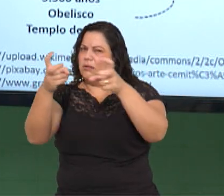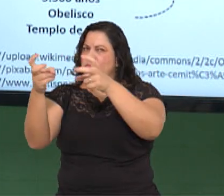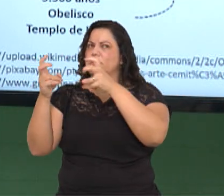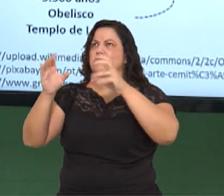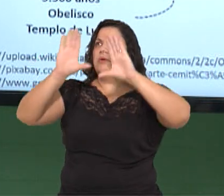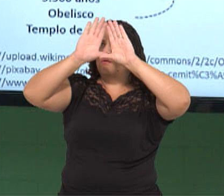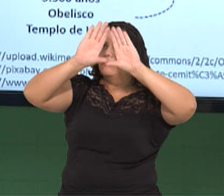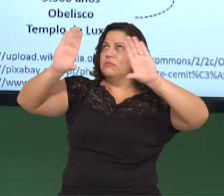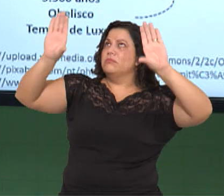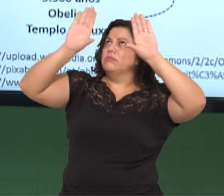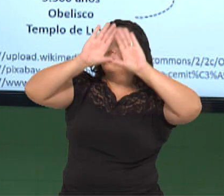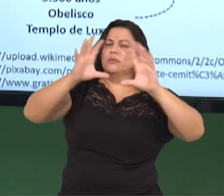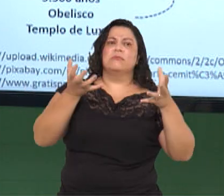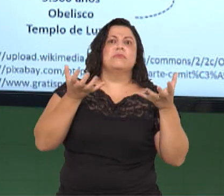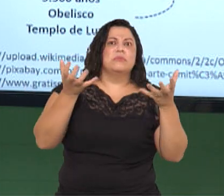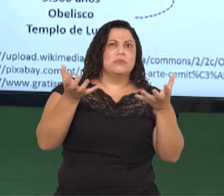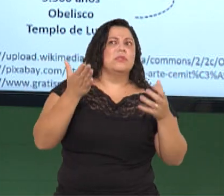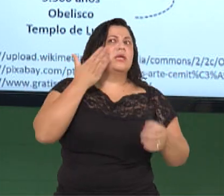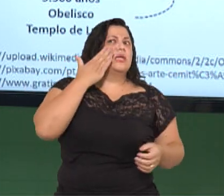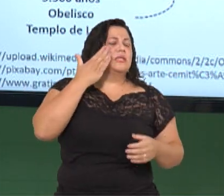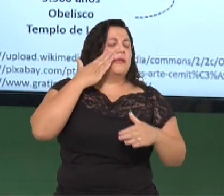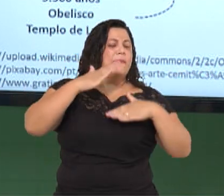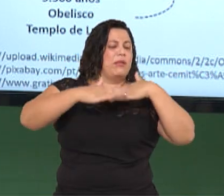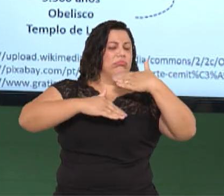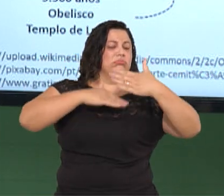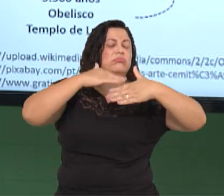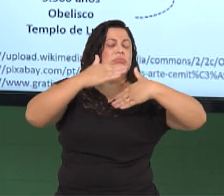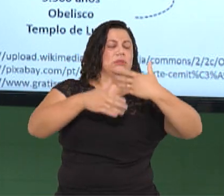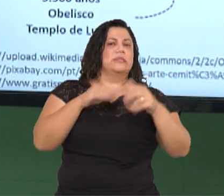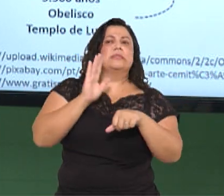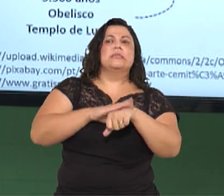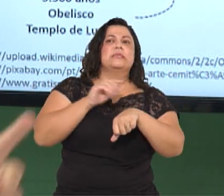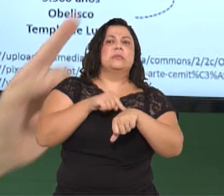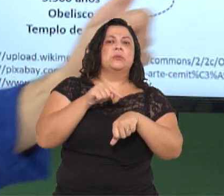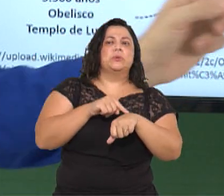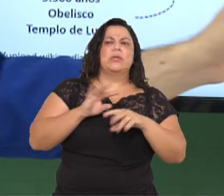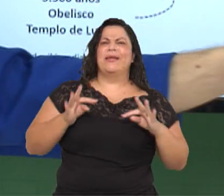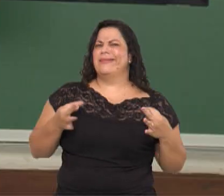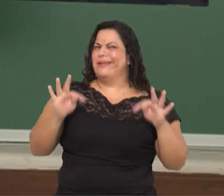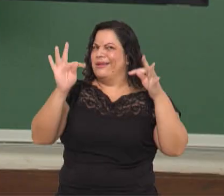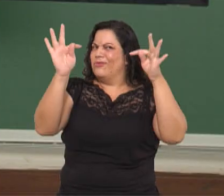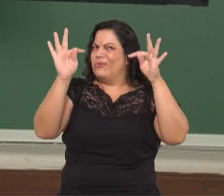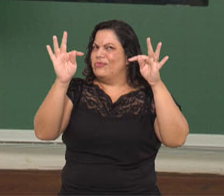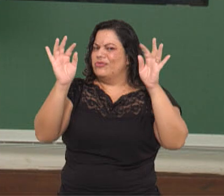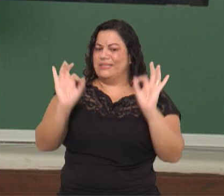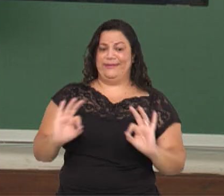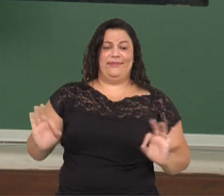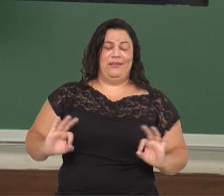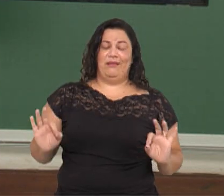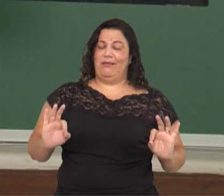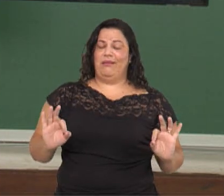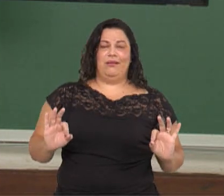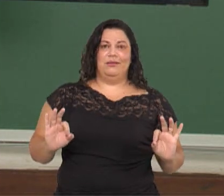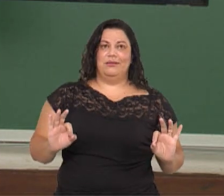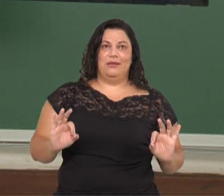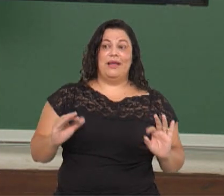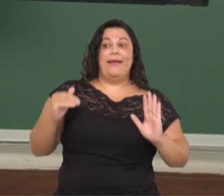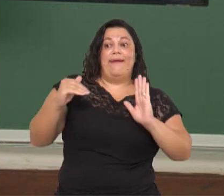e queriam saber a passagem do tempo. Mas não tinha nenhuma tecnologia, até chegar em